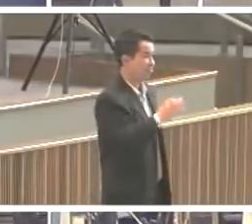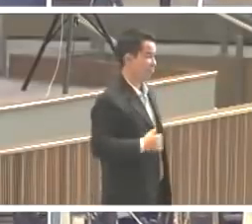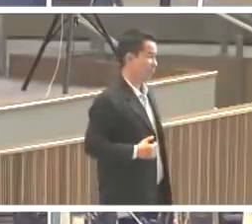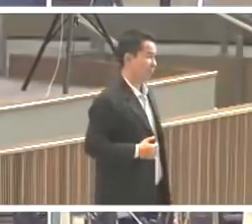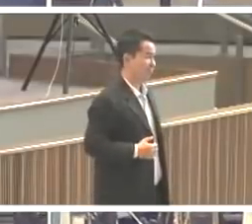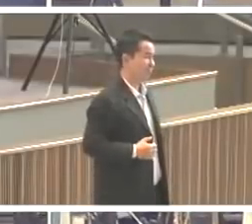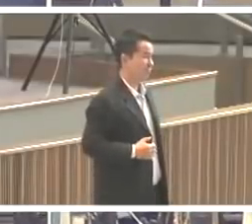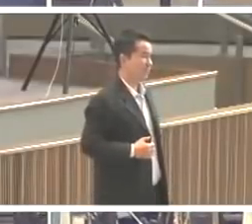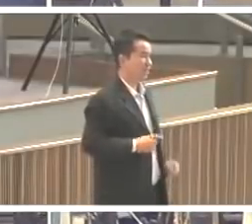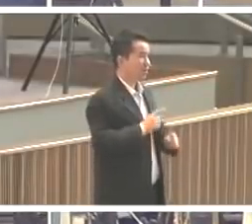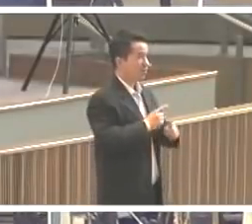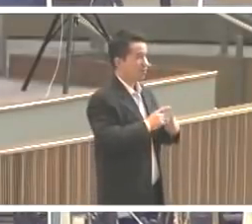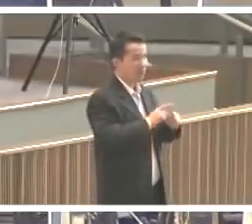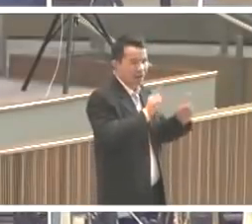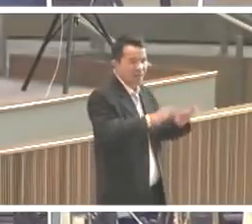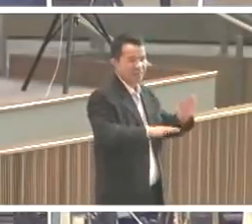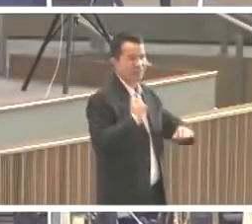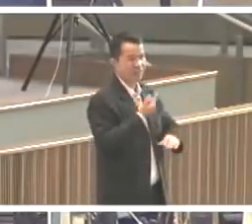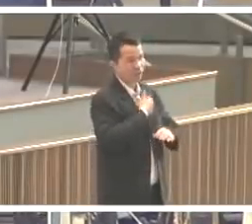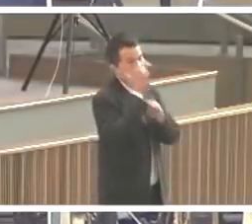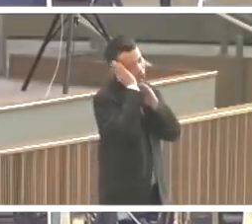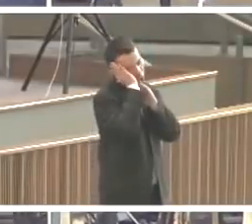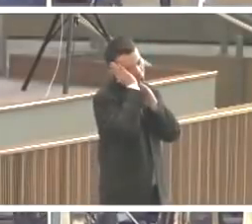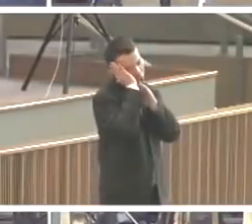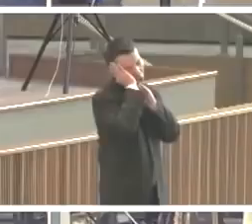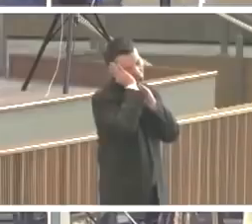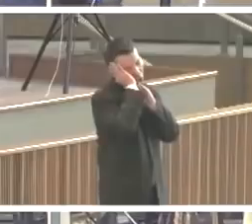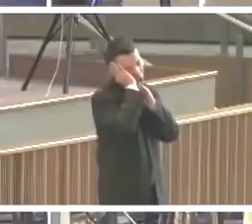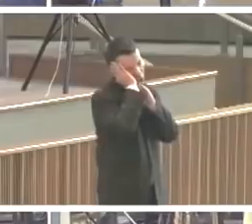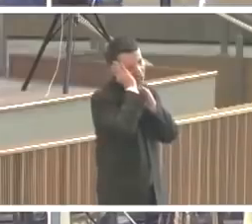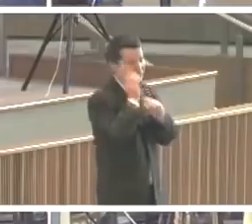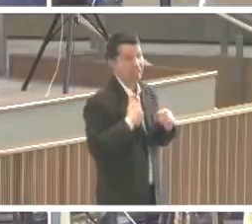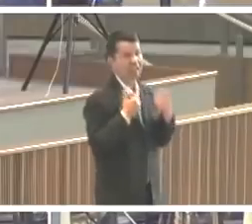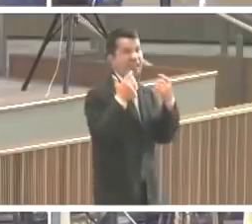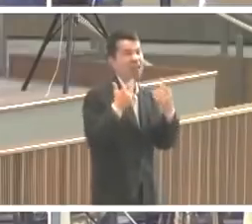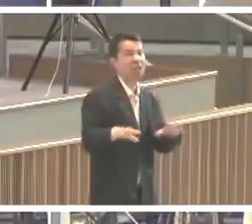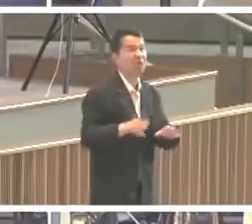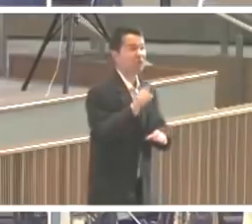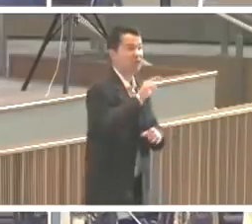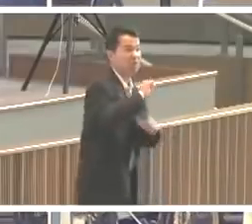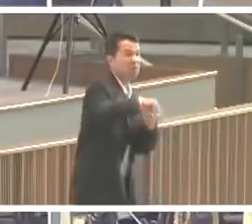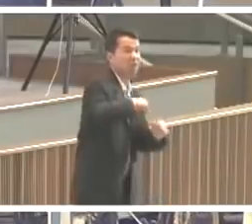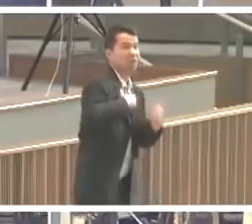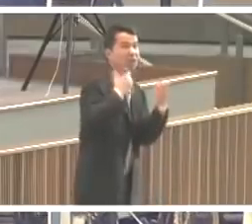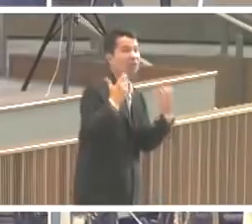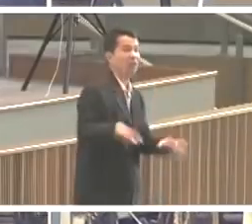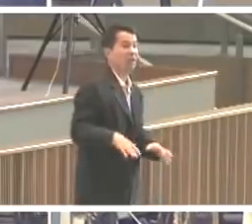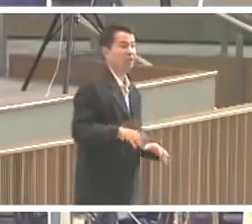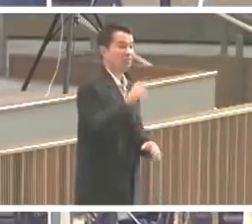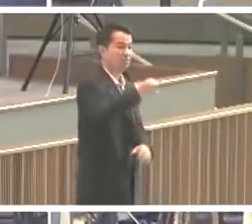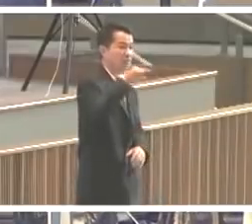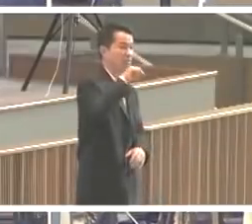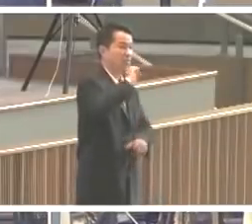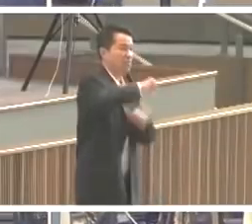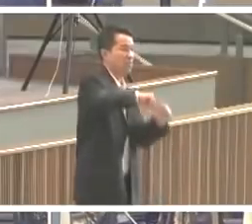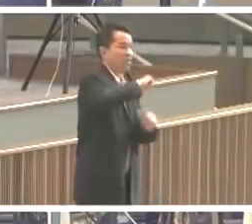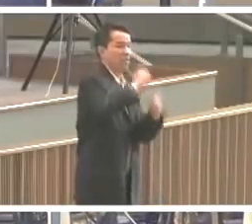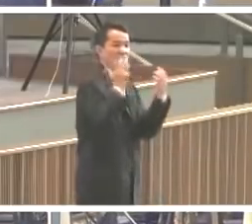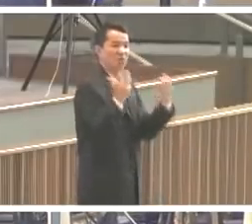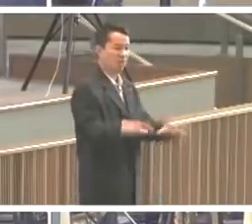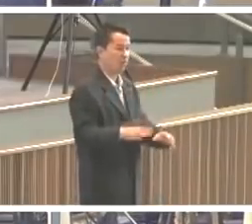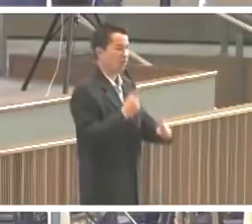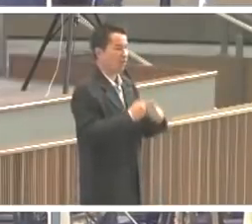gente não gosta de mudança, a gente não gosta de sair da nossa zona de conforto, porque